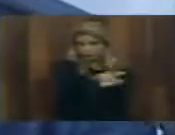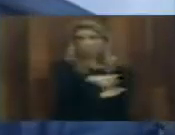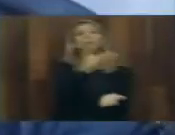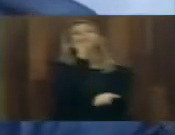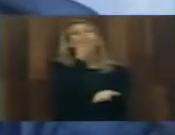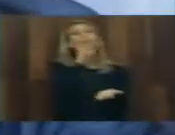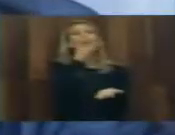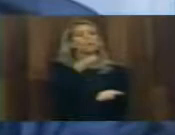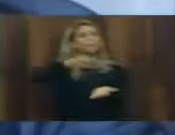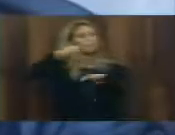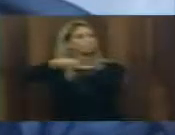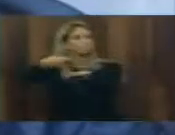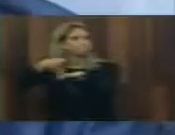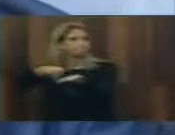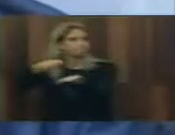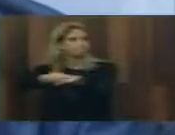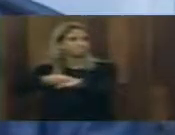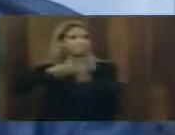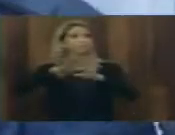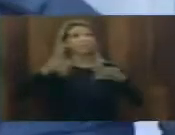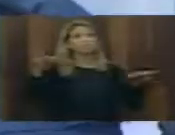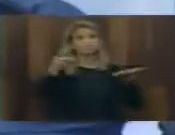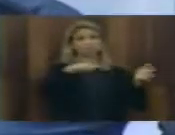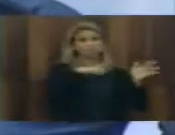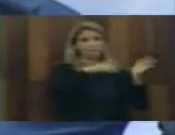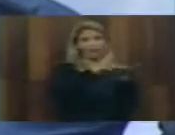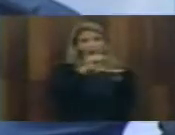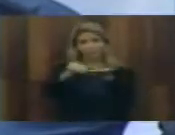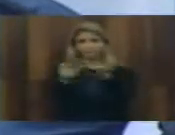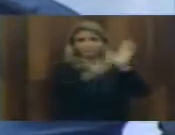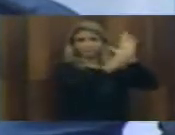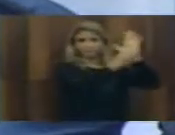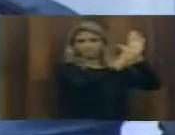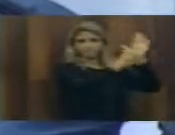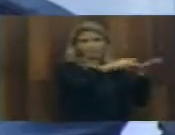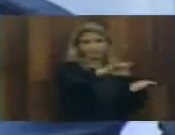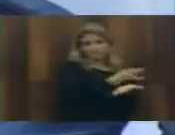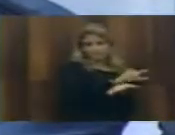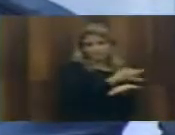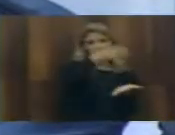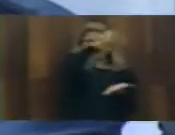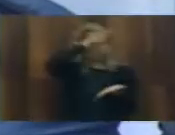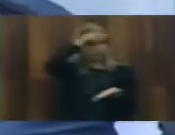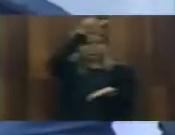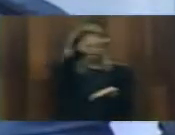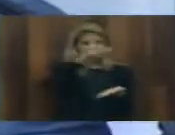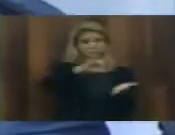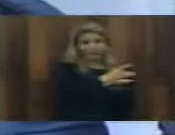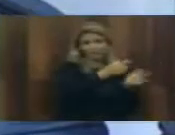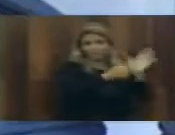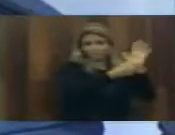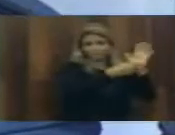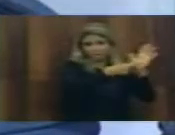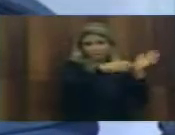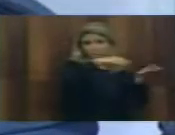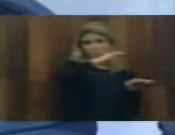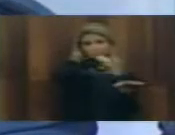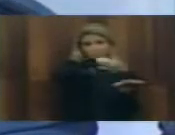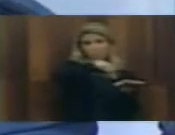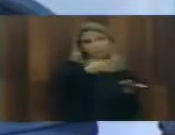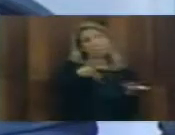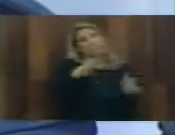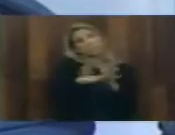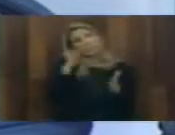ata da reunião feita com o prefeito, e ele assina, inclusive coloca prefeito do lado, que eu acho que ele não tem muita certeza que ele é o